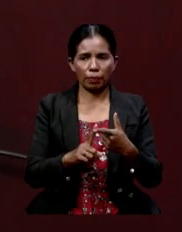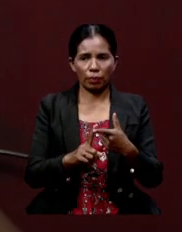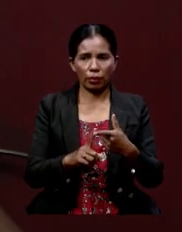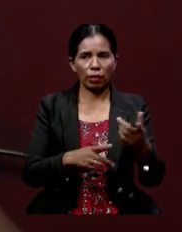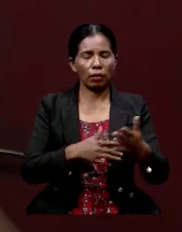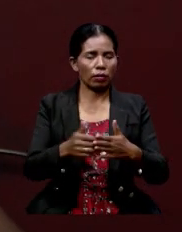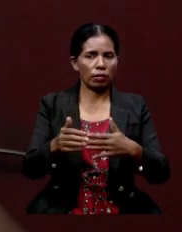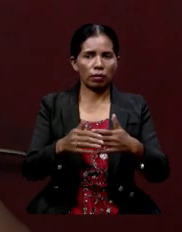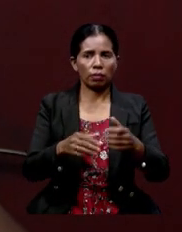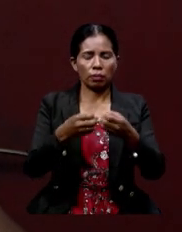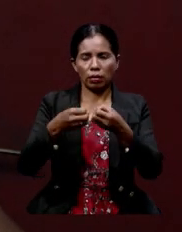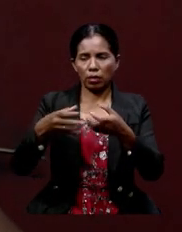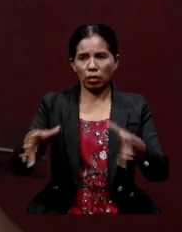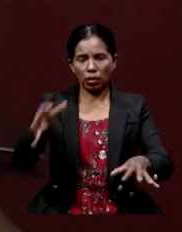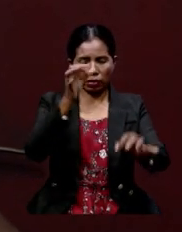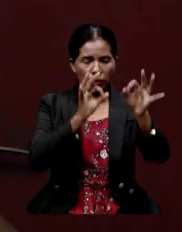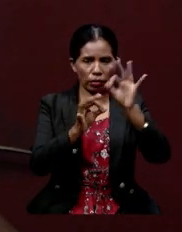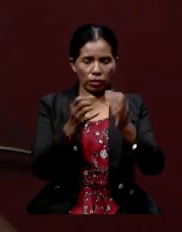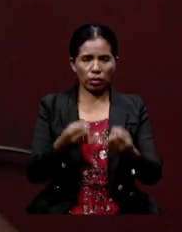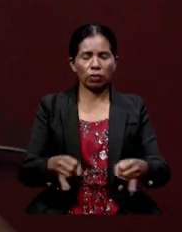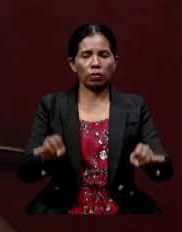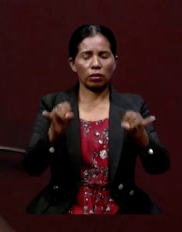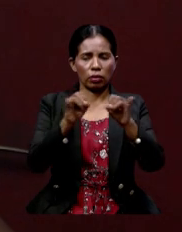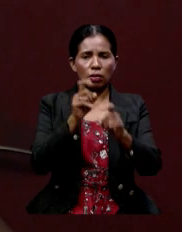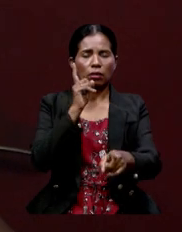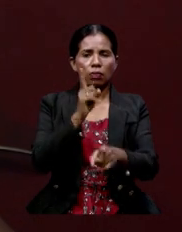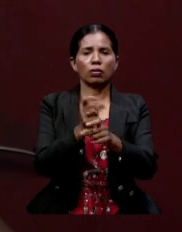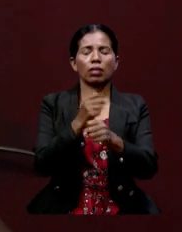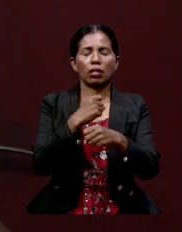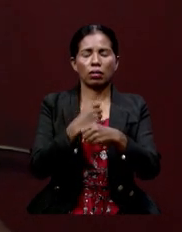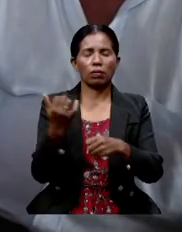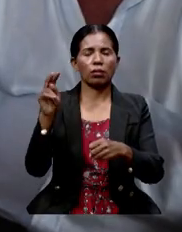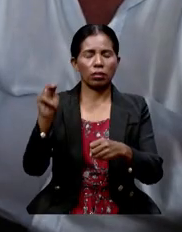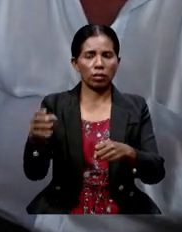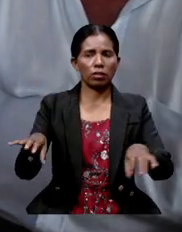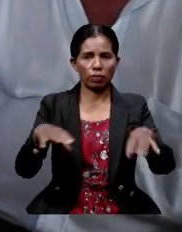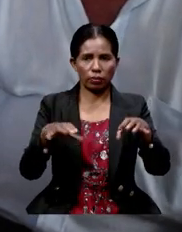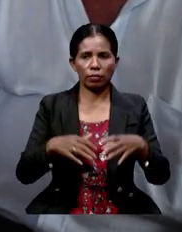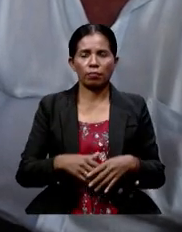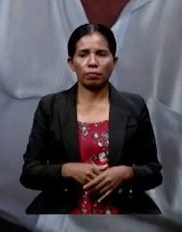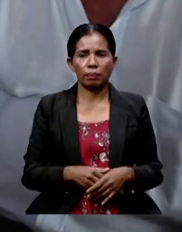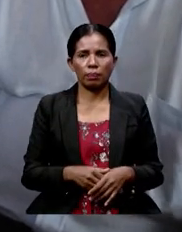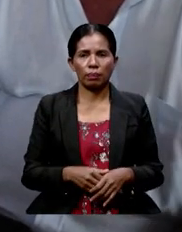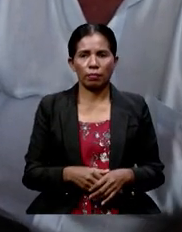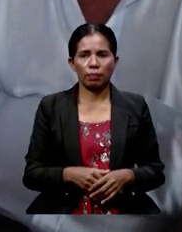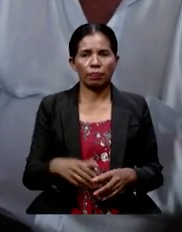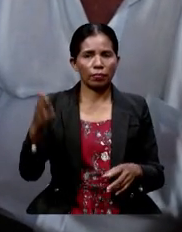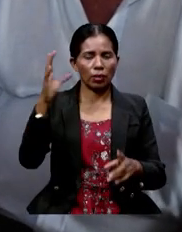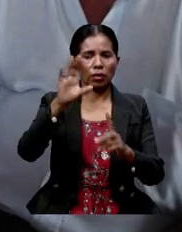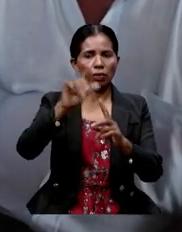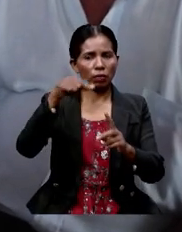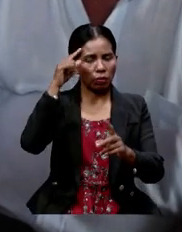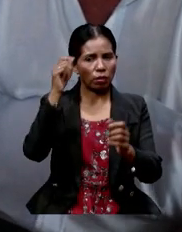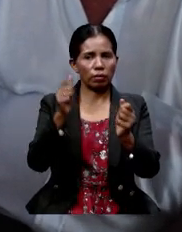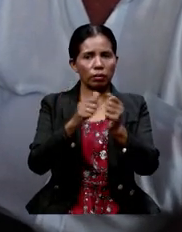dala roma bele lakon fiar ba institusaun siran bem ke lolos halo ne knar liliu ba pente. Antes de ser governo, o